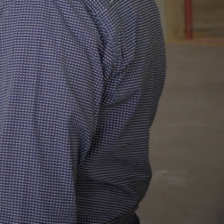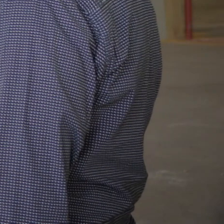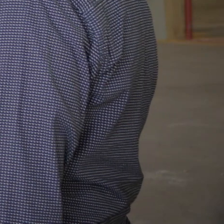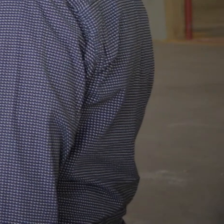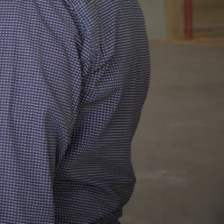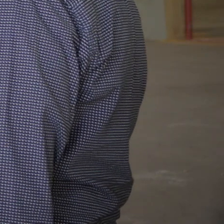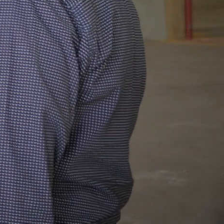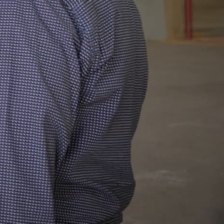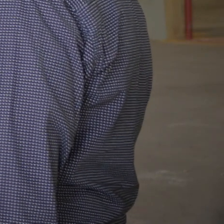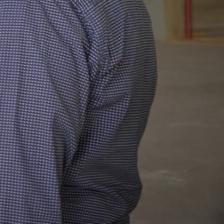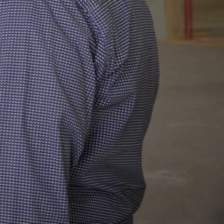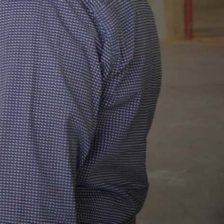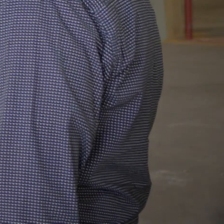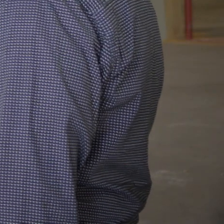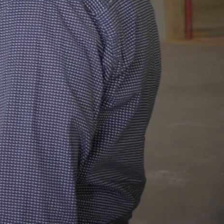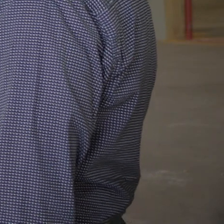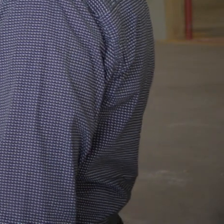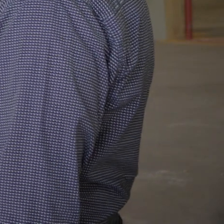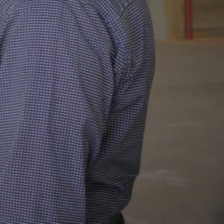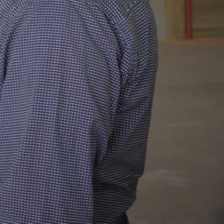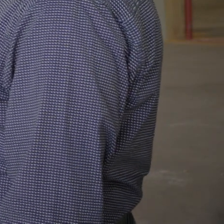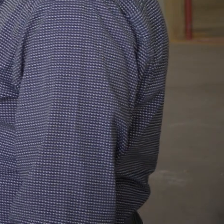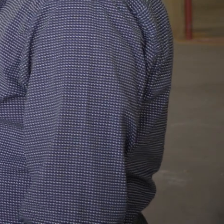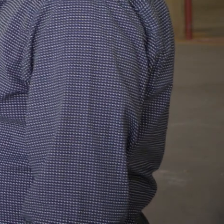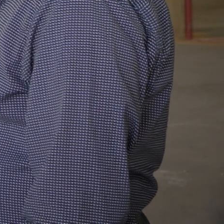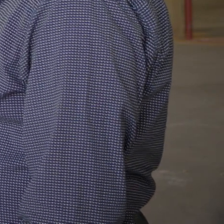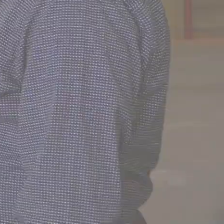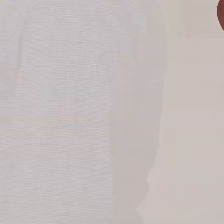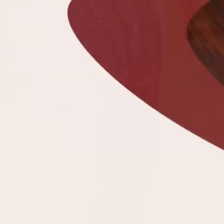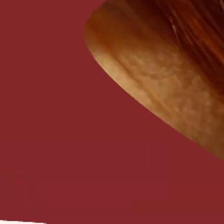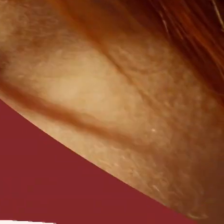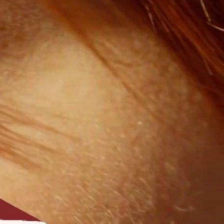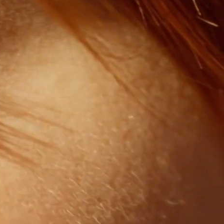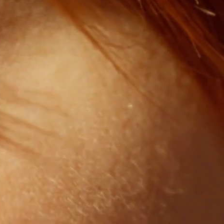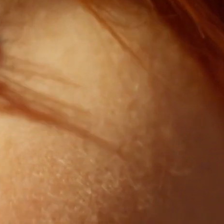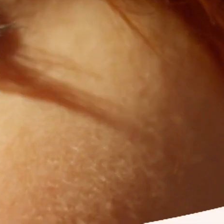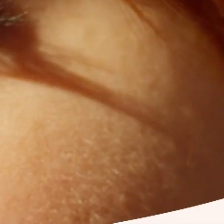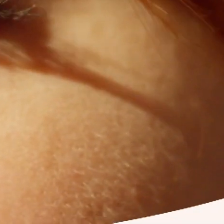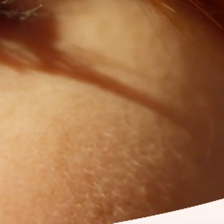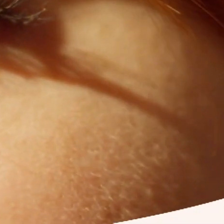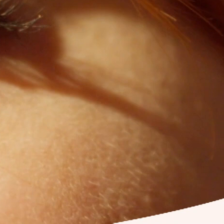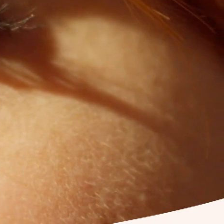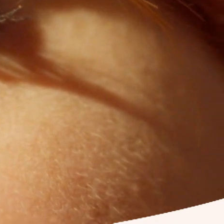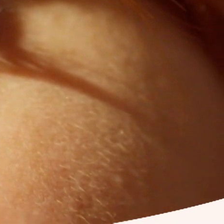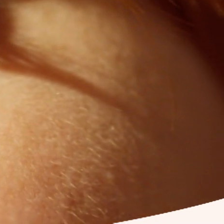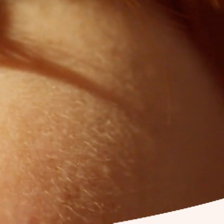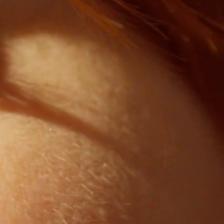Thank you.